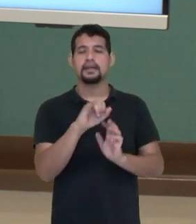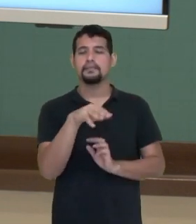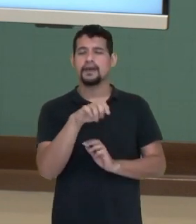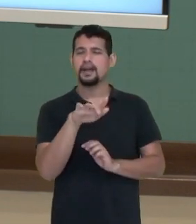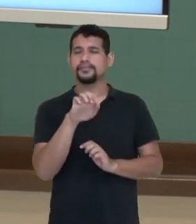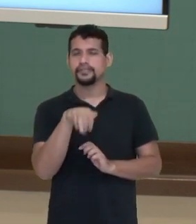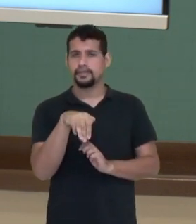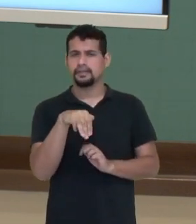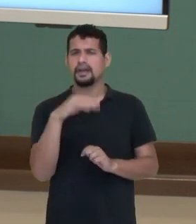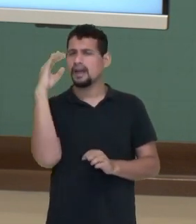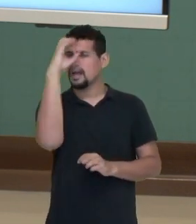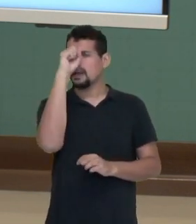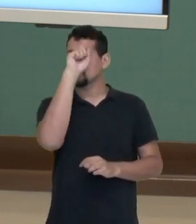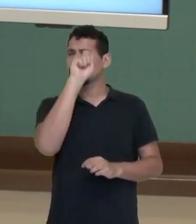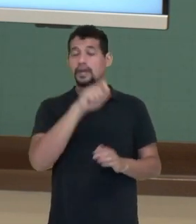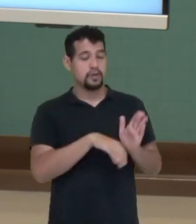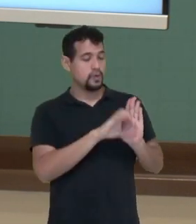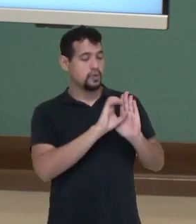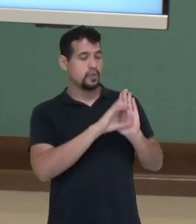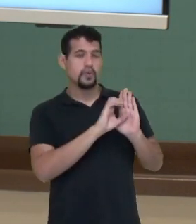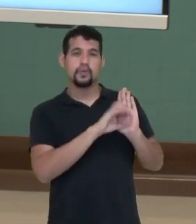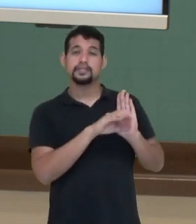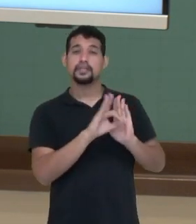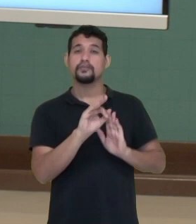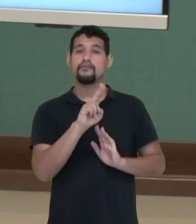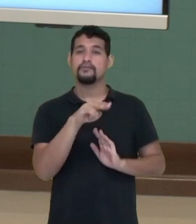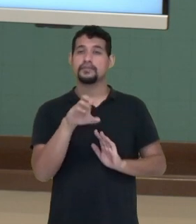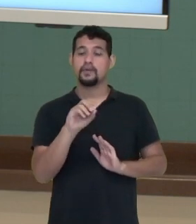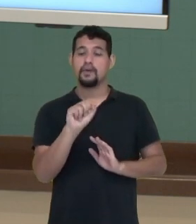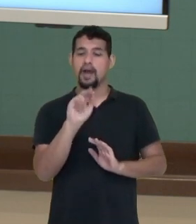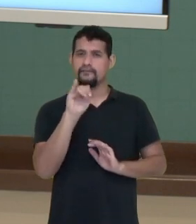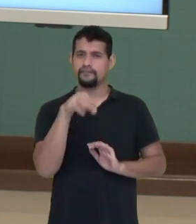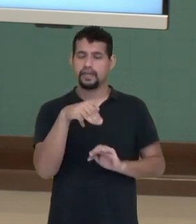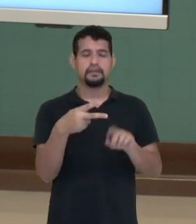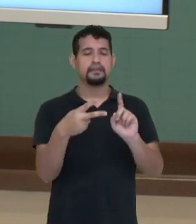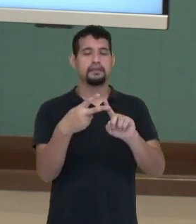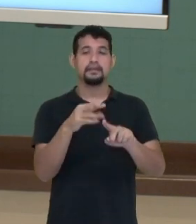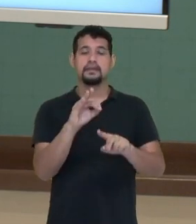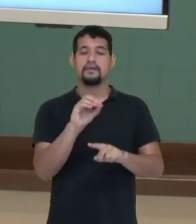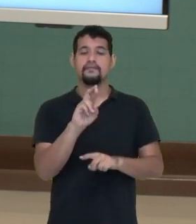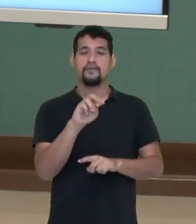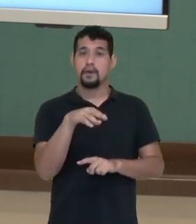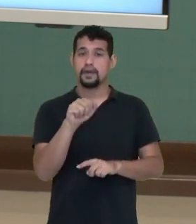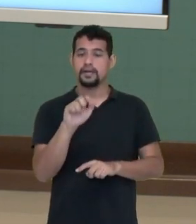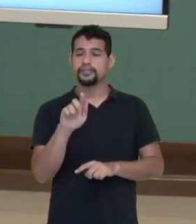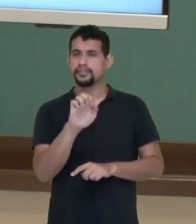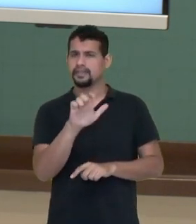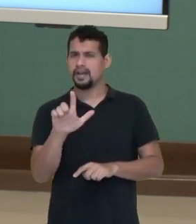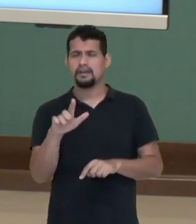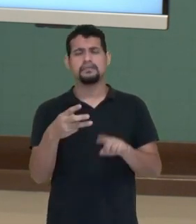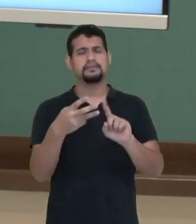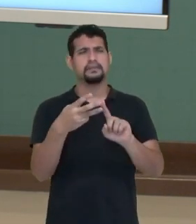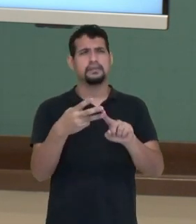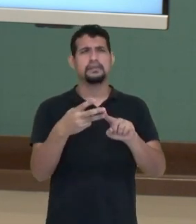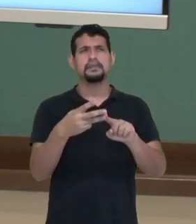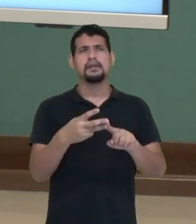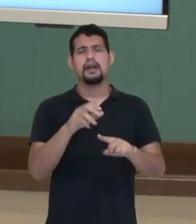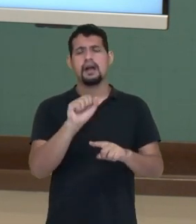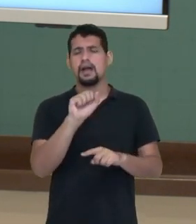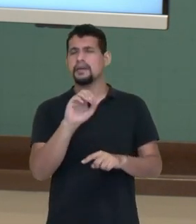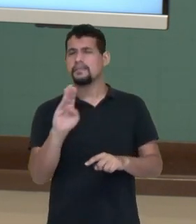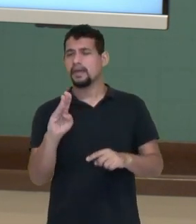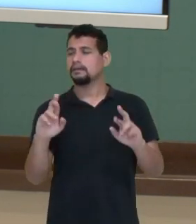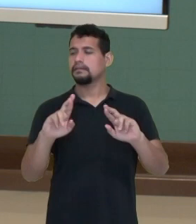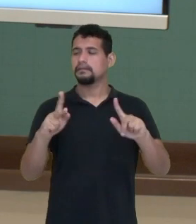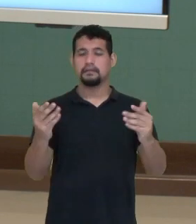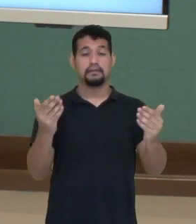vimos? Conceito de função afim, forma geral, que é o tipão dela, x mais b, nomenclatura dos coeficientes a e b,